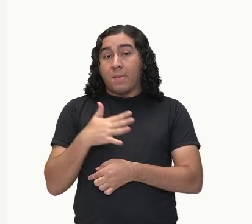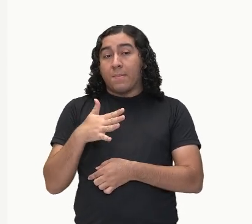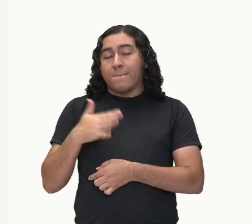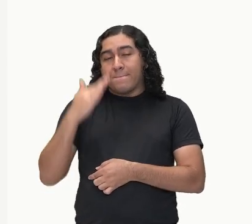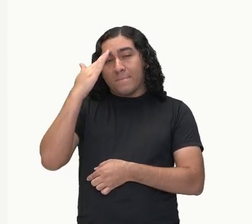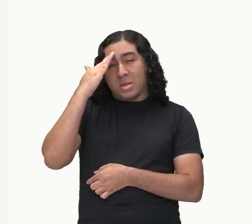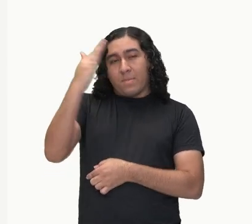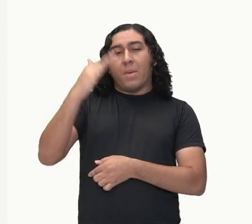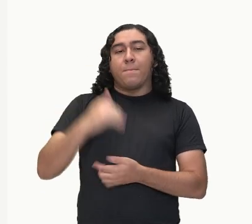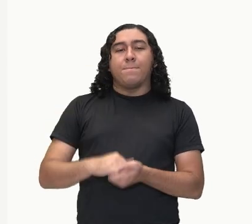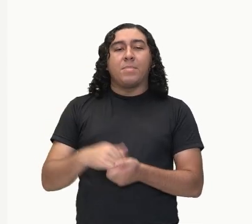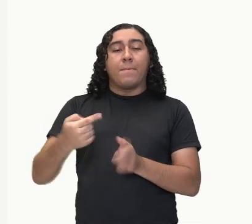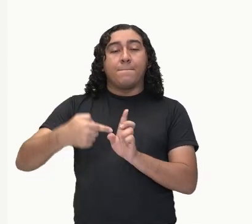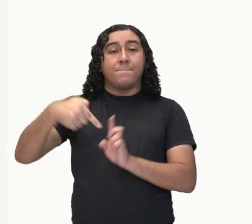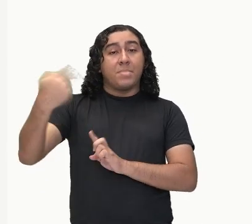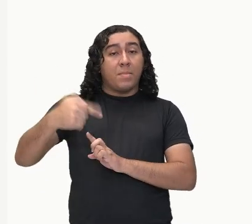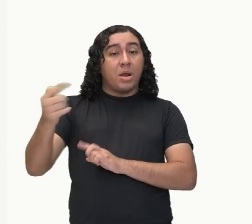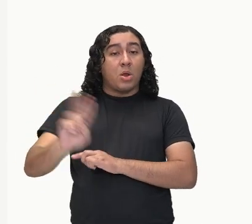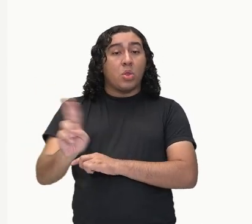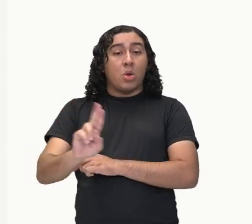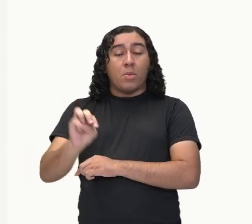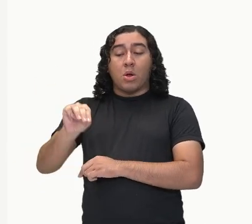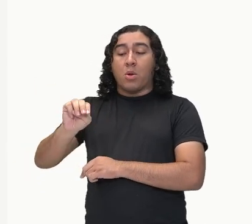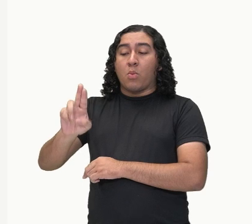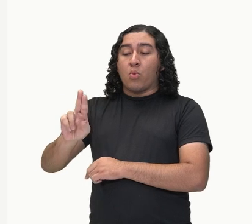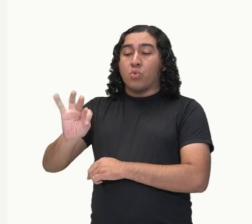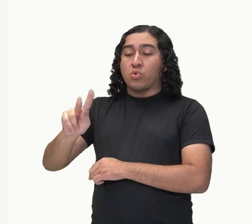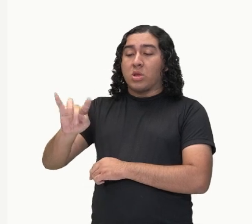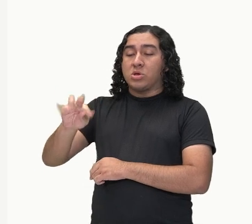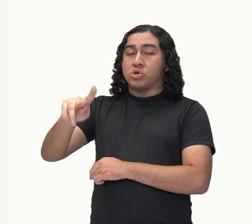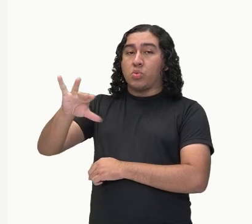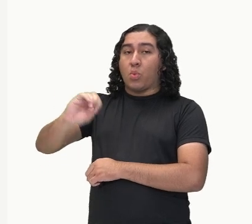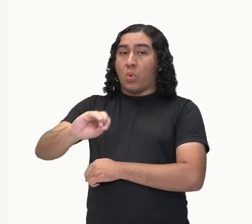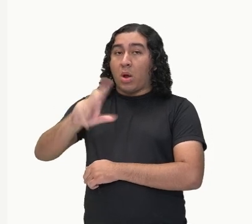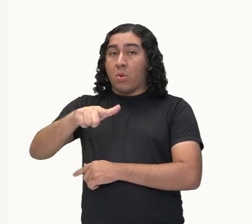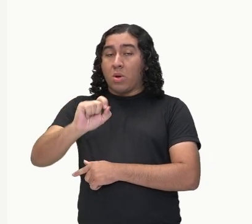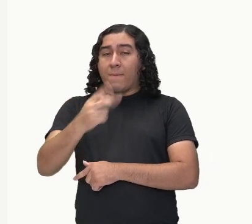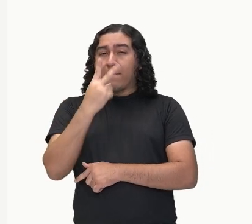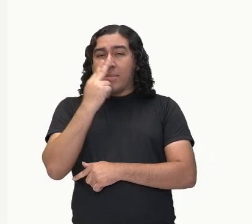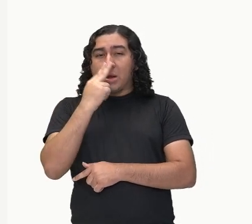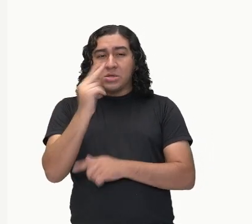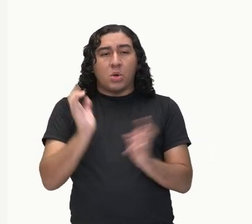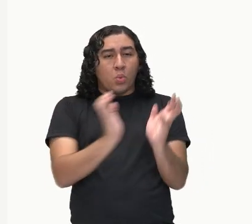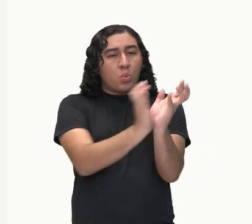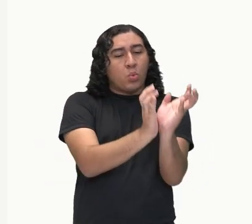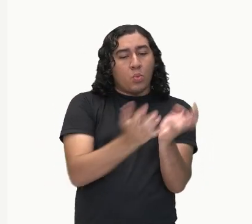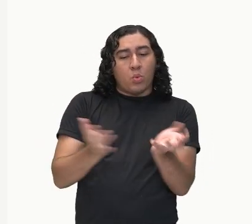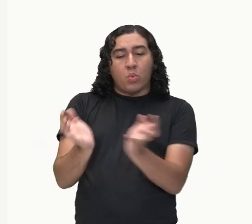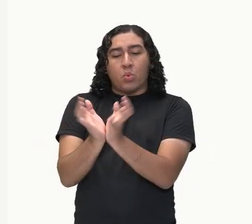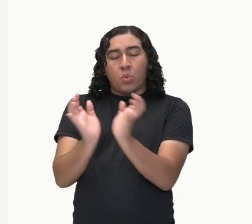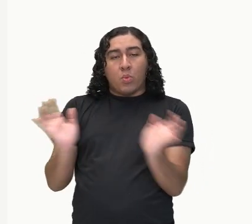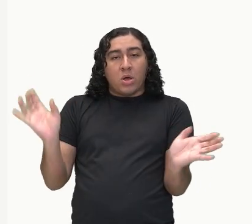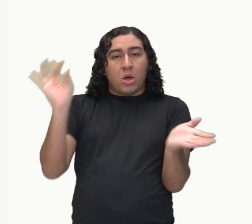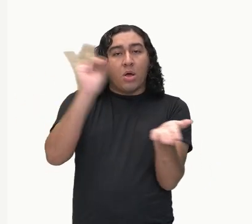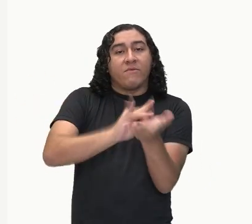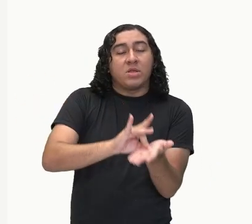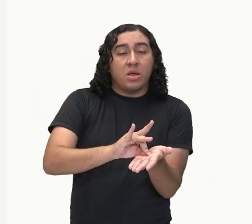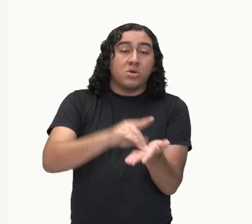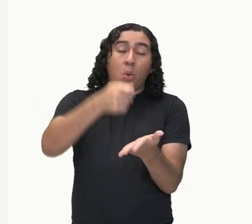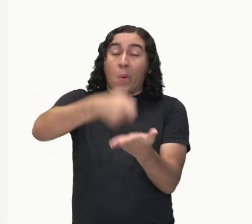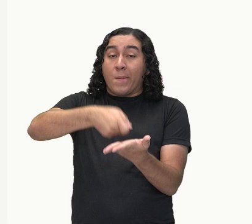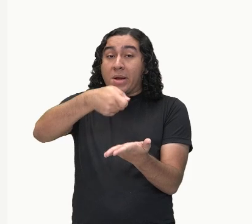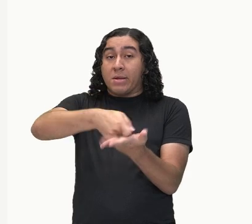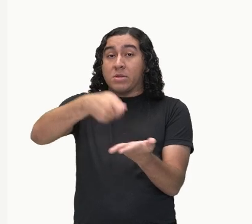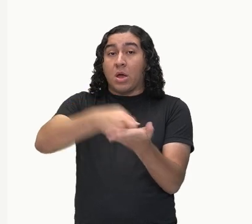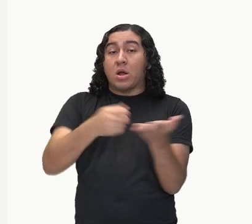o mutualismo, onde ocorre a associação obrigatória, ocorre uma associação obrigatória, uma